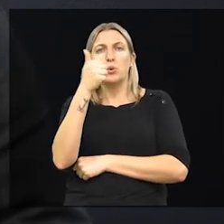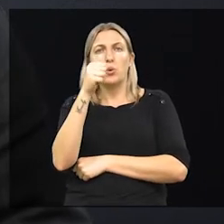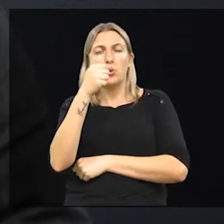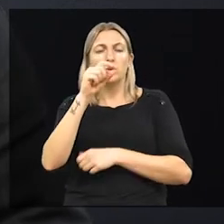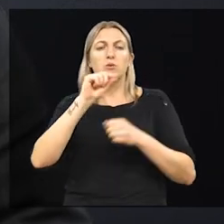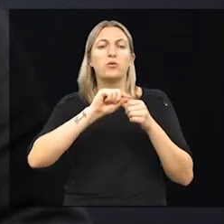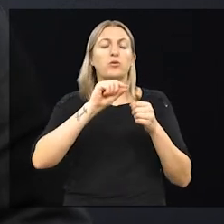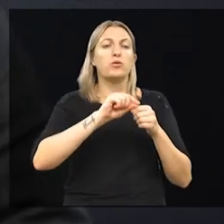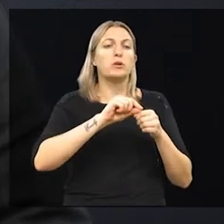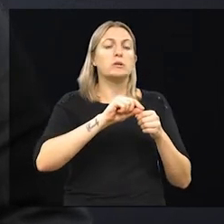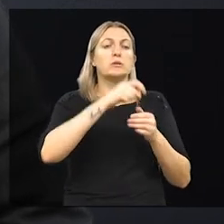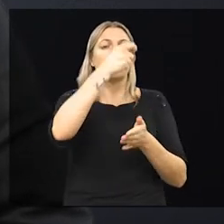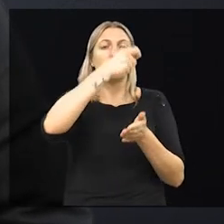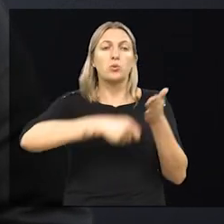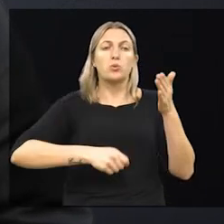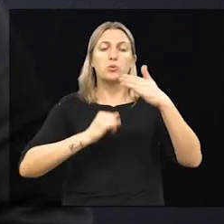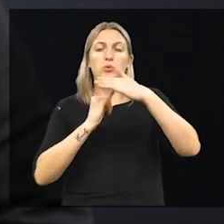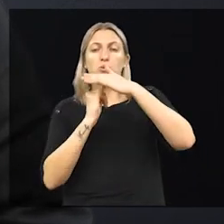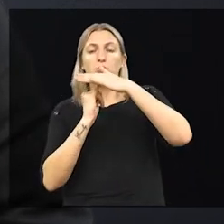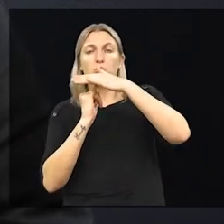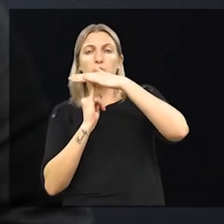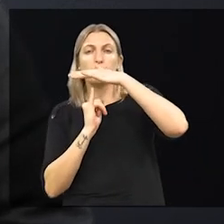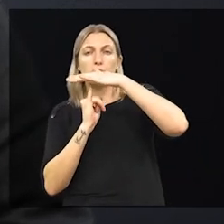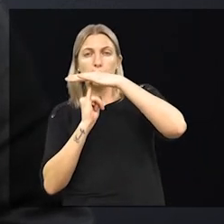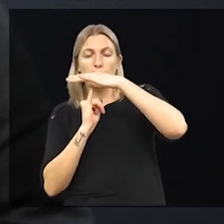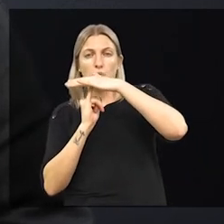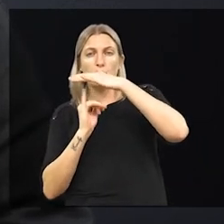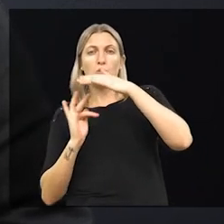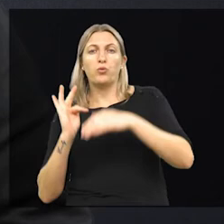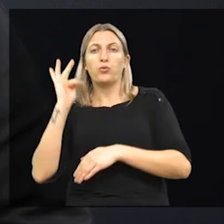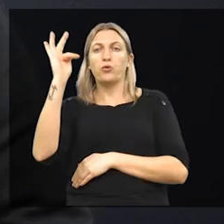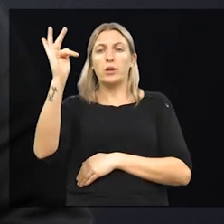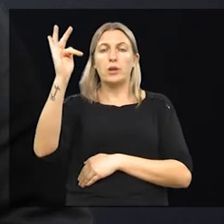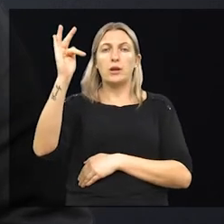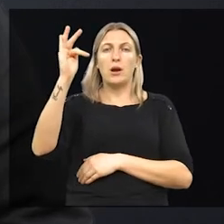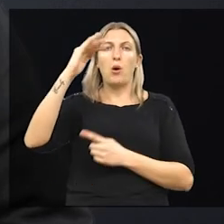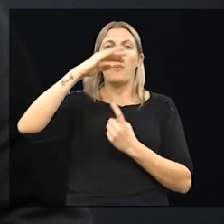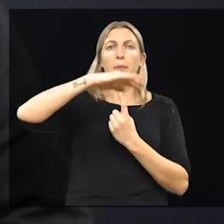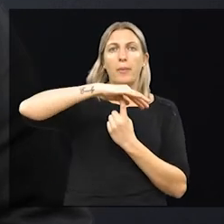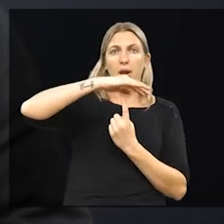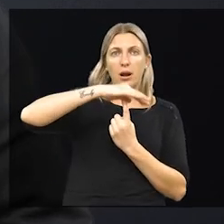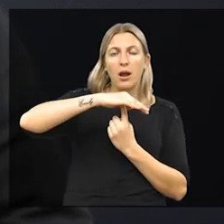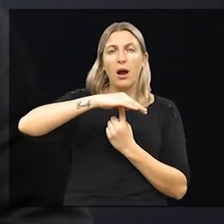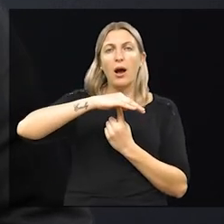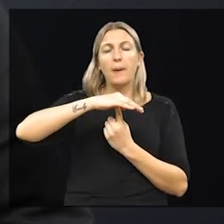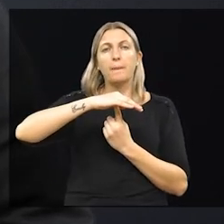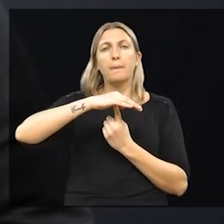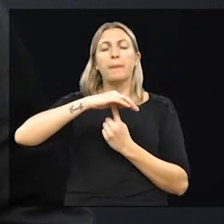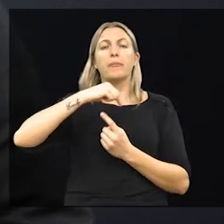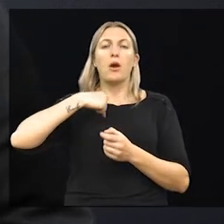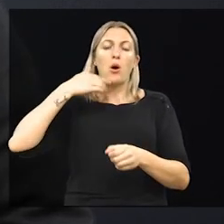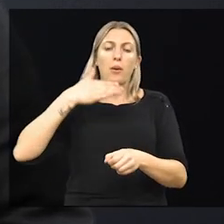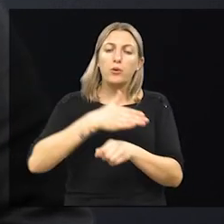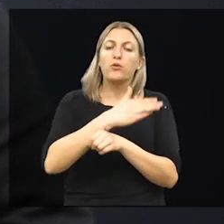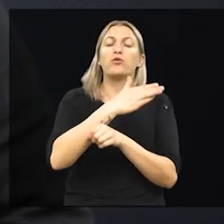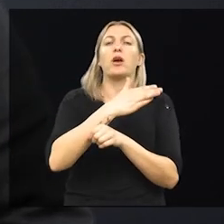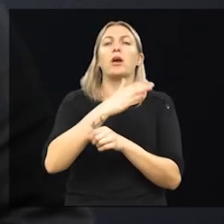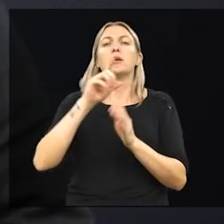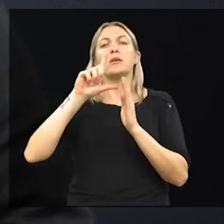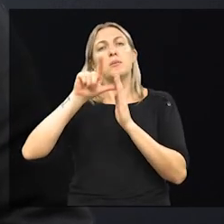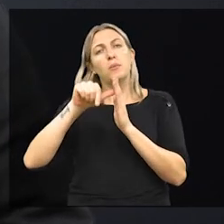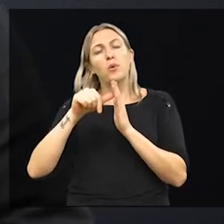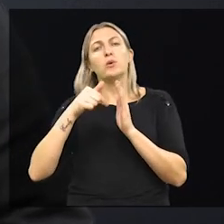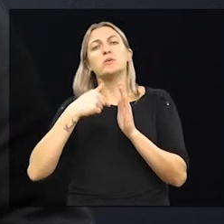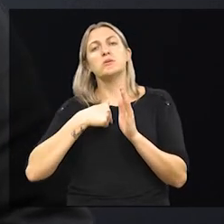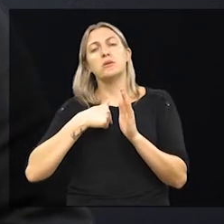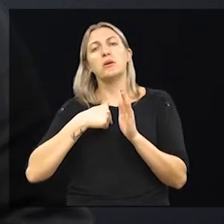de mestrado eu me mudei para lá para assumir a vaga no começo de 2012 então era uma na